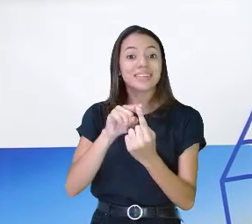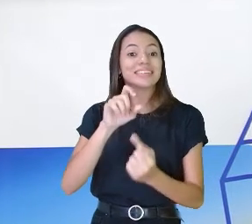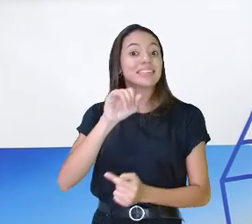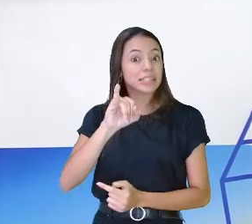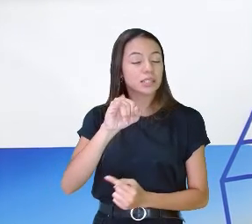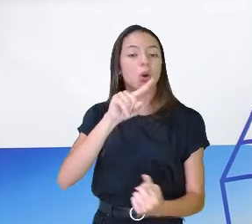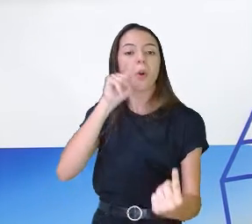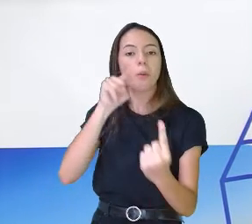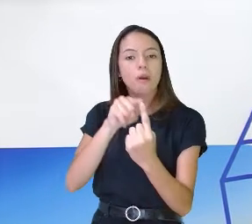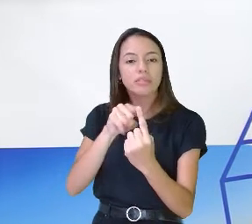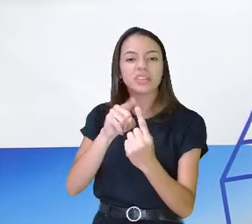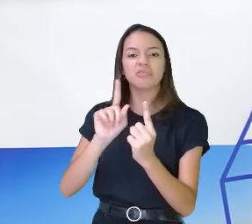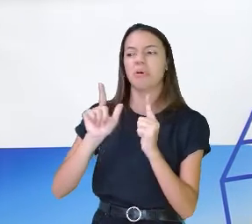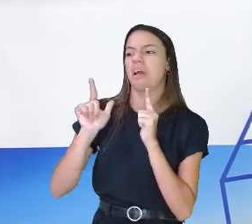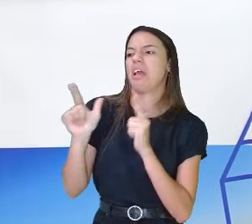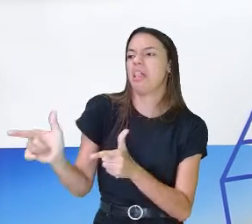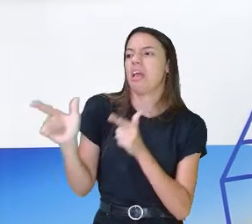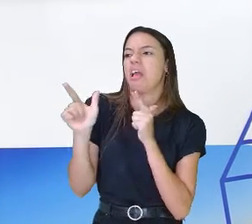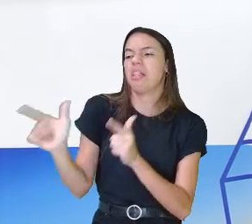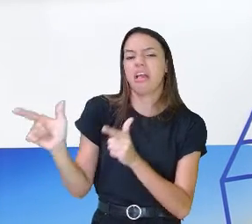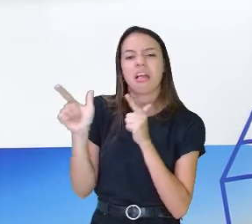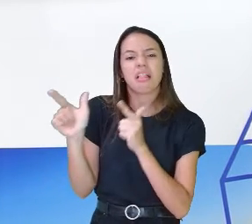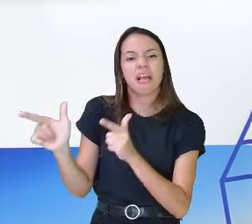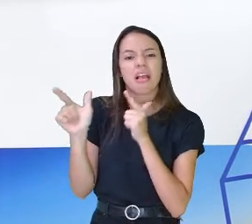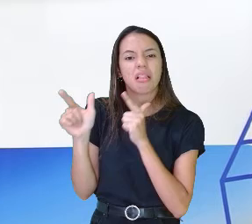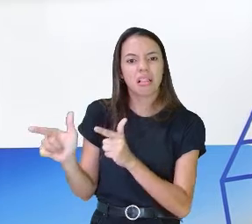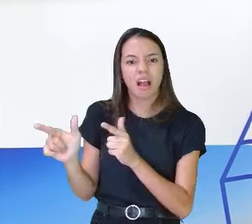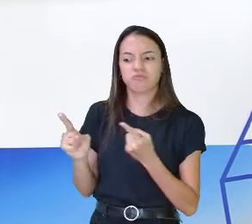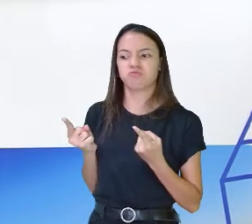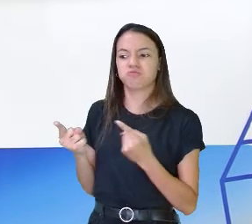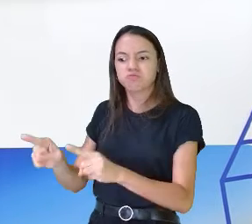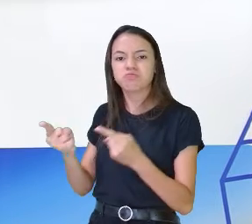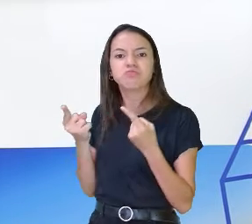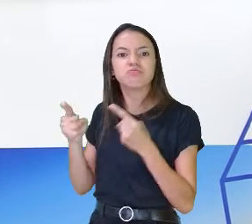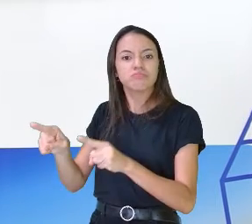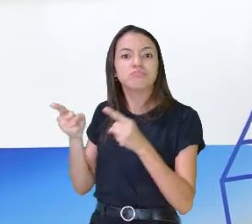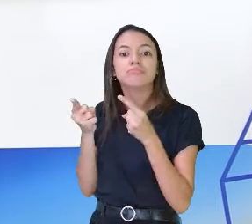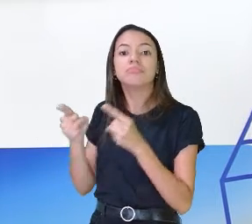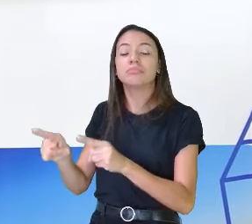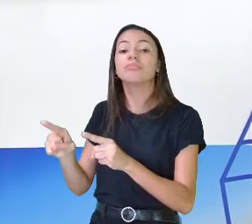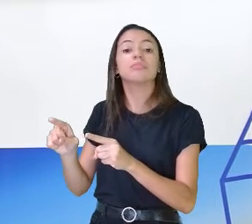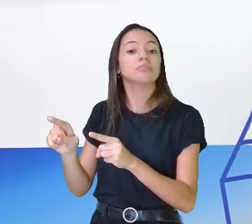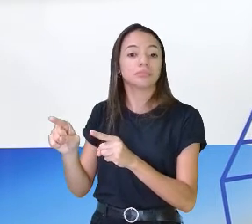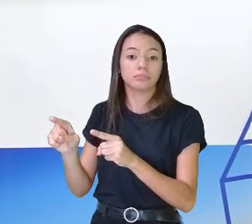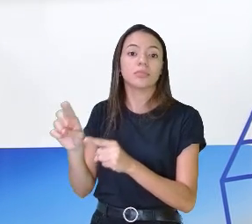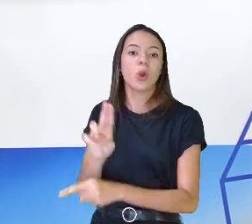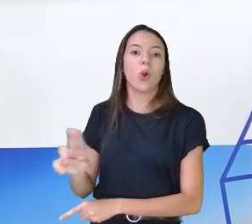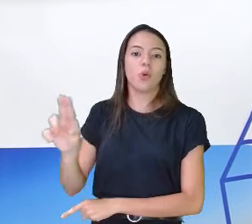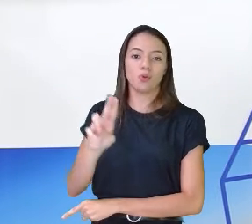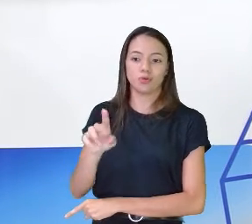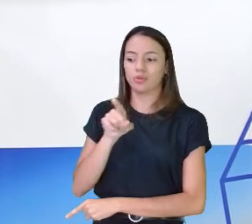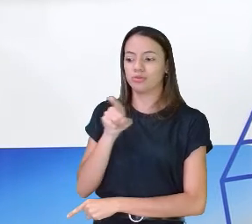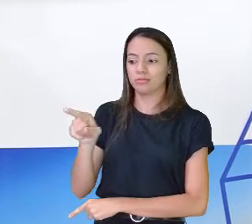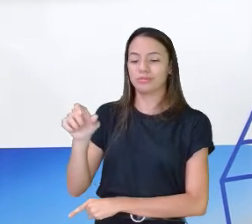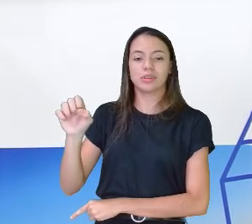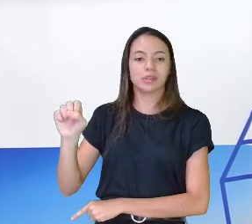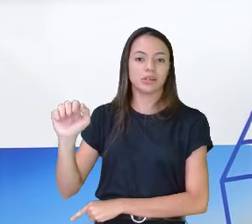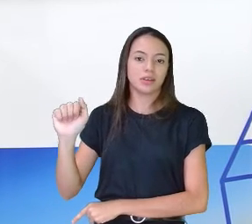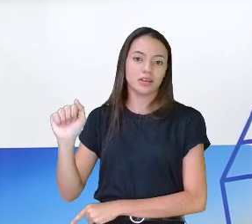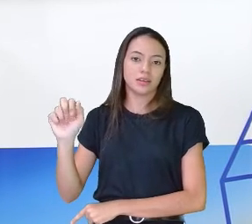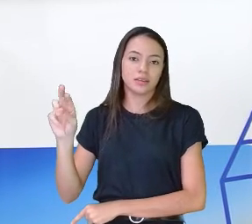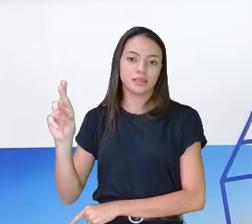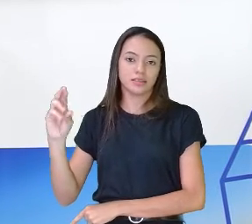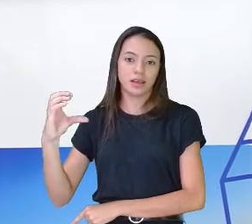claro de ofensa, de zombaria, de provocação, a gente pode dizer que é um sarcasmo, que